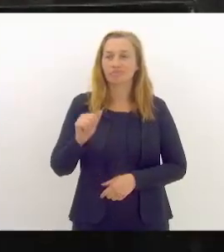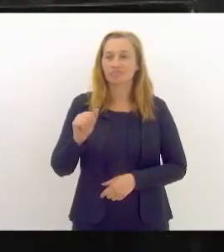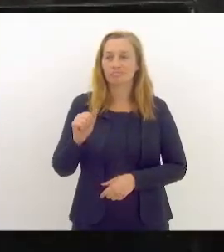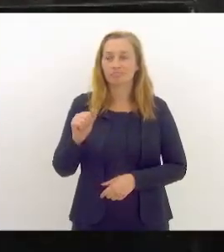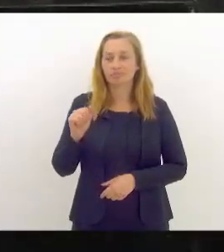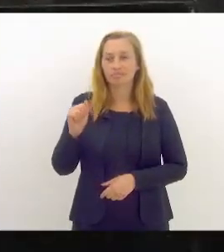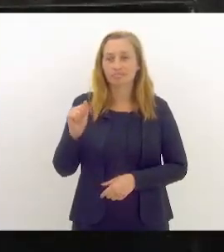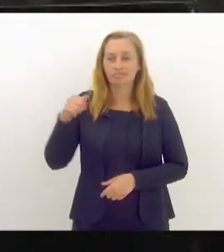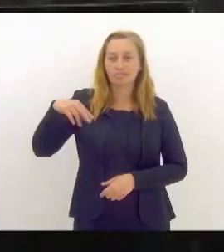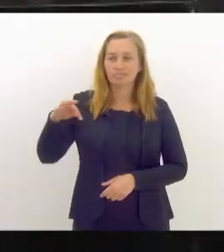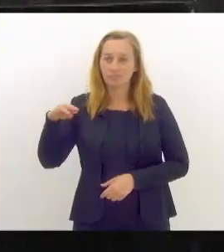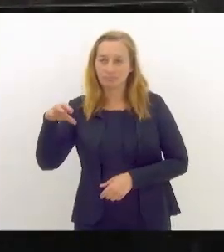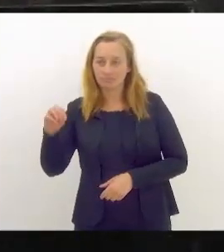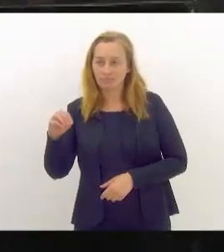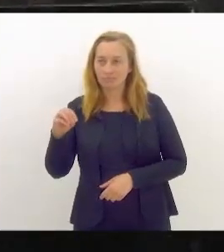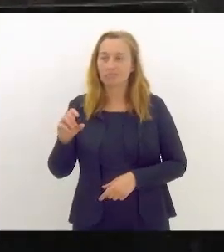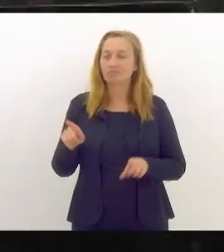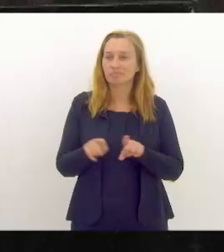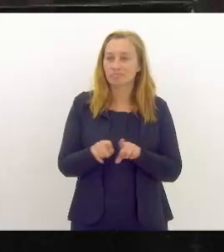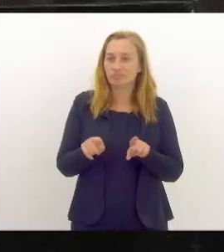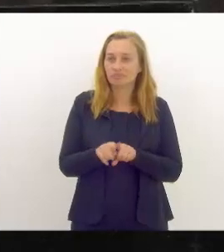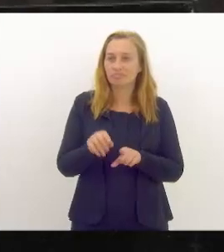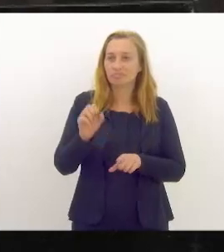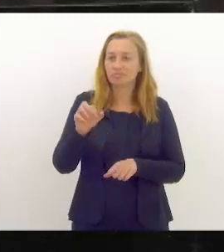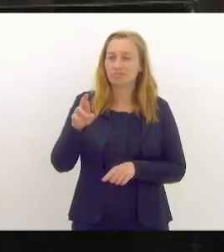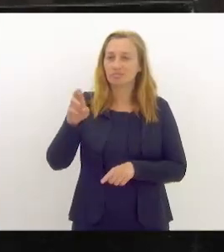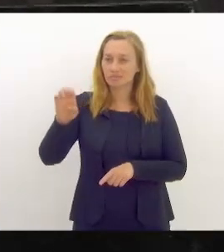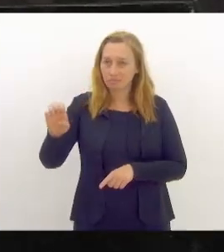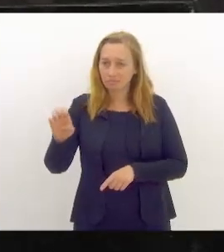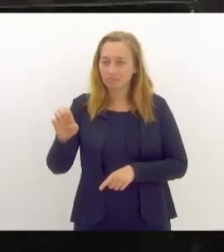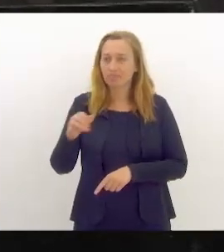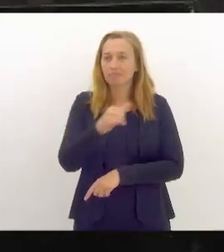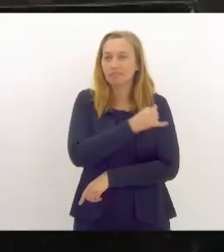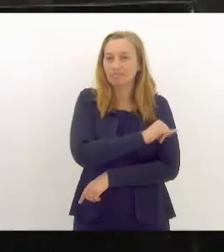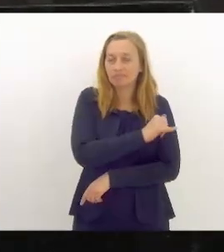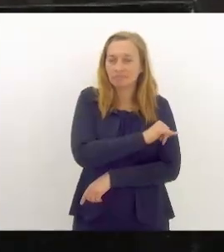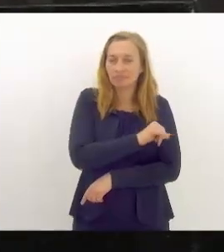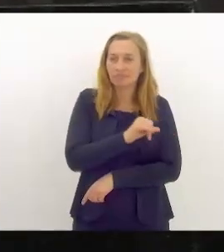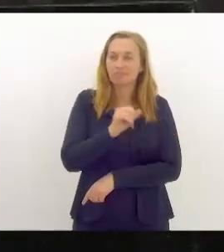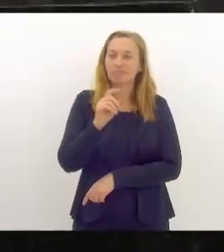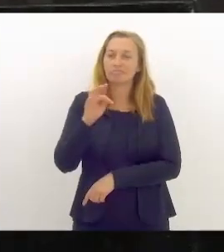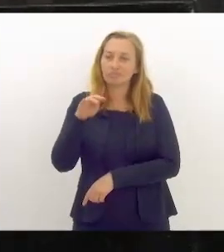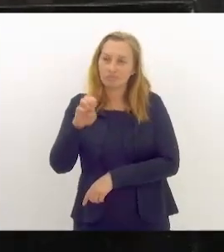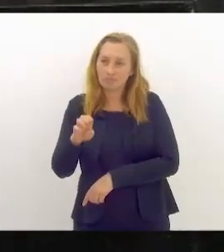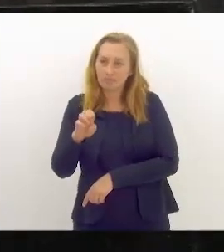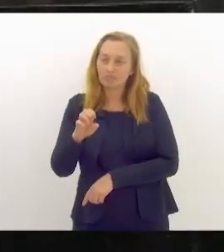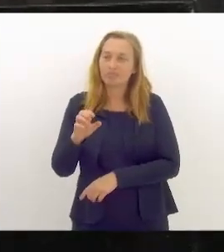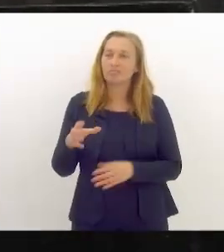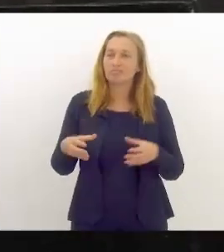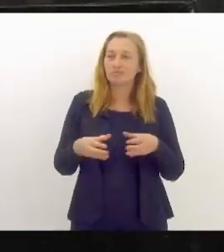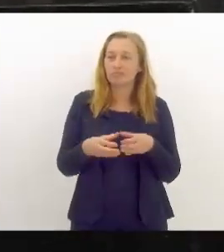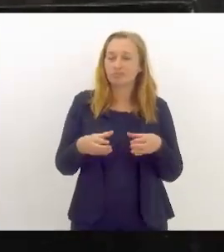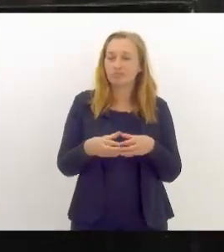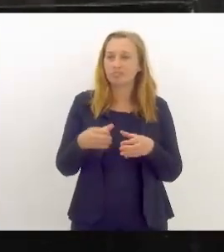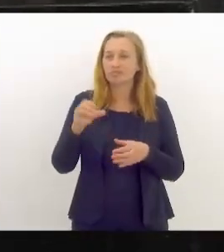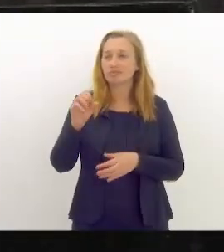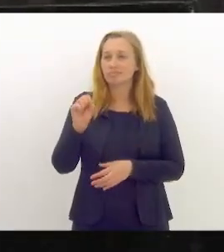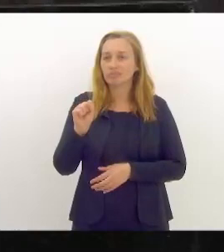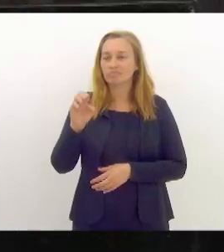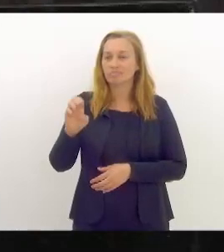do SEBRAE Rio de Janeiro acabou de ser reeleito ao coronel Berg ao time Sebrae